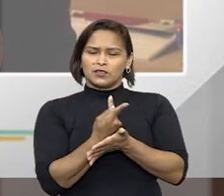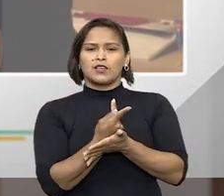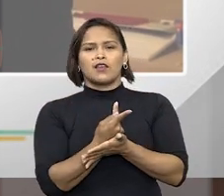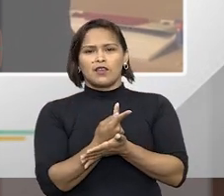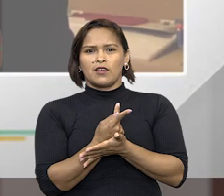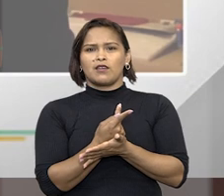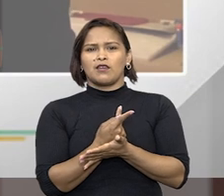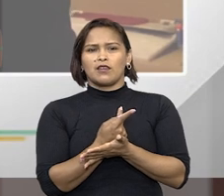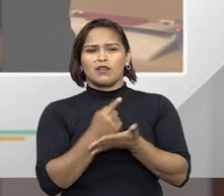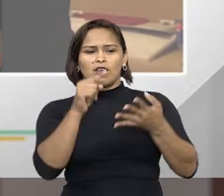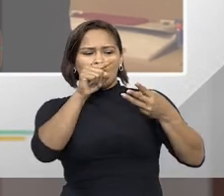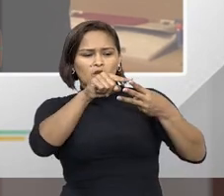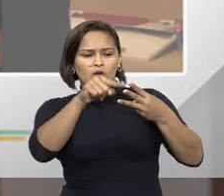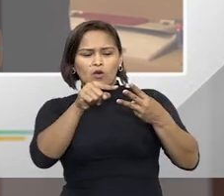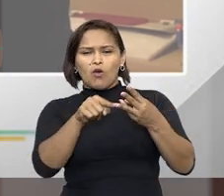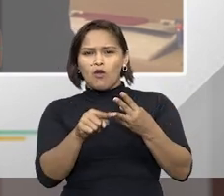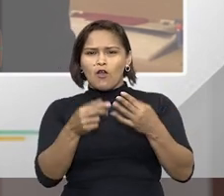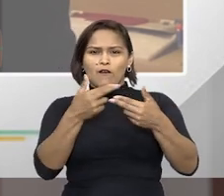esse quesito.